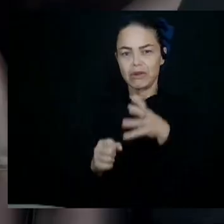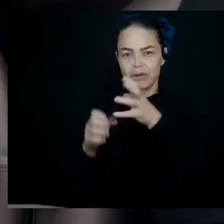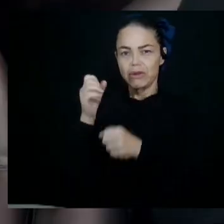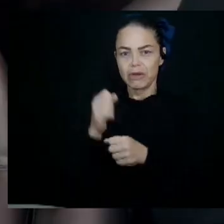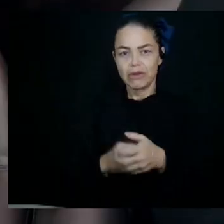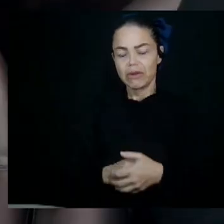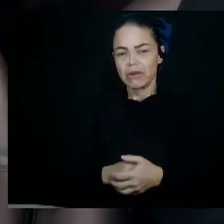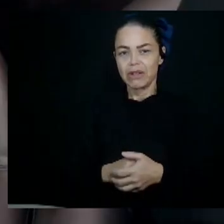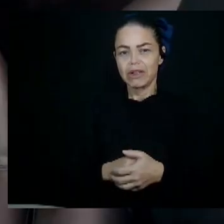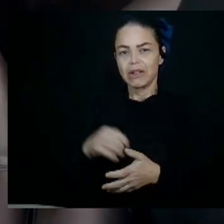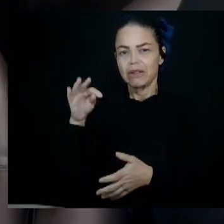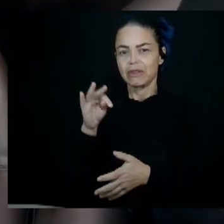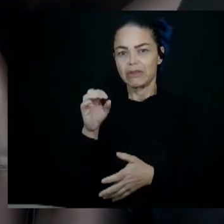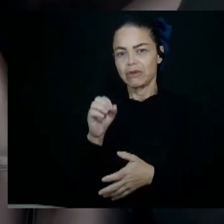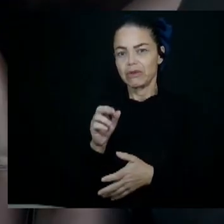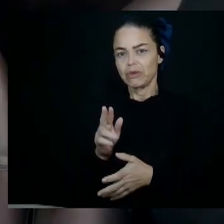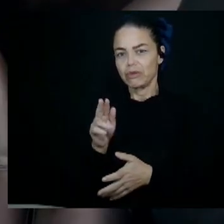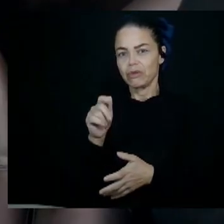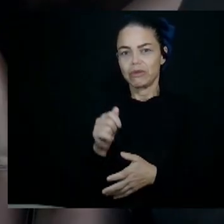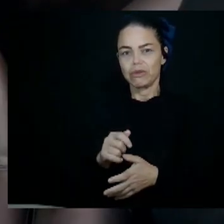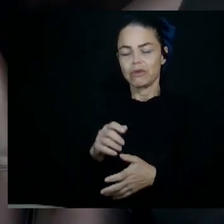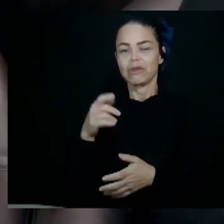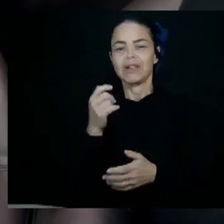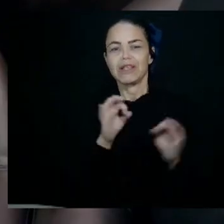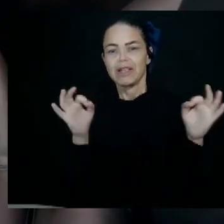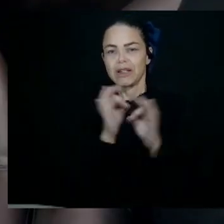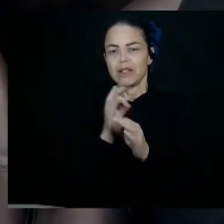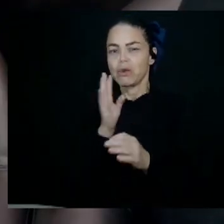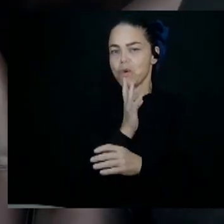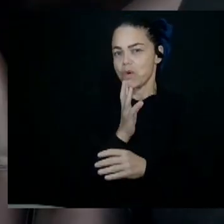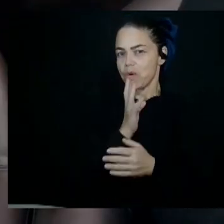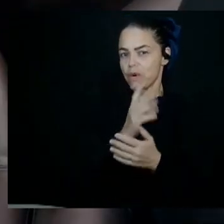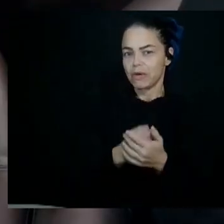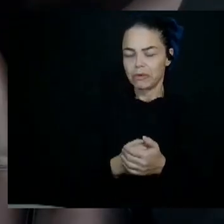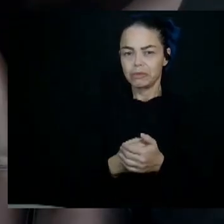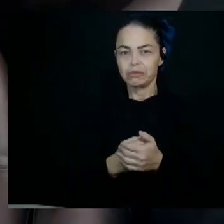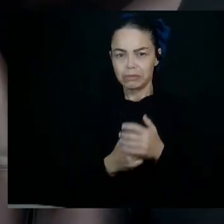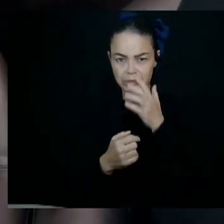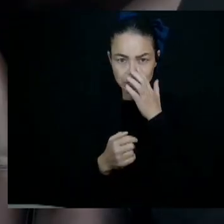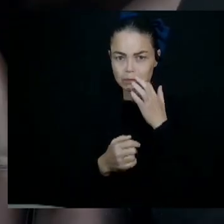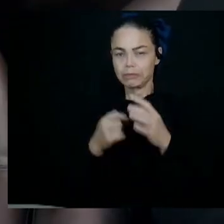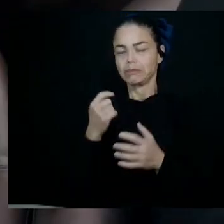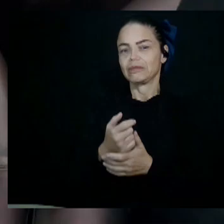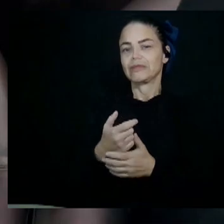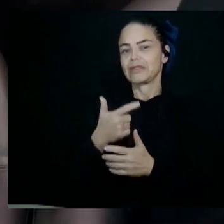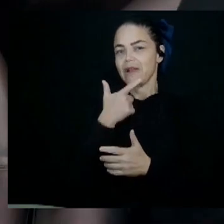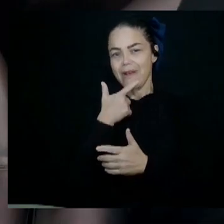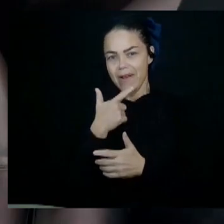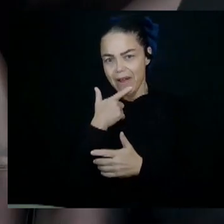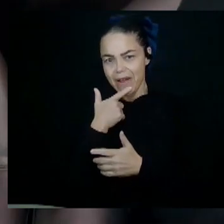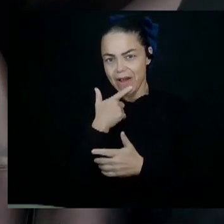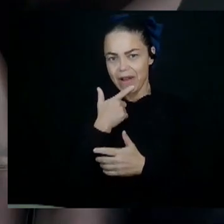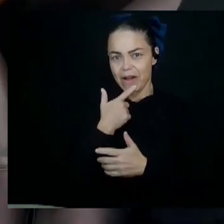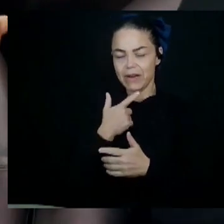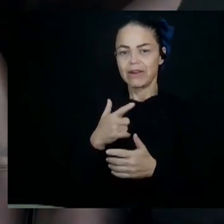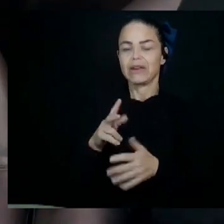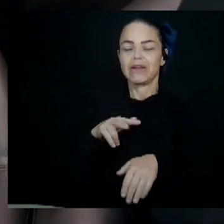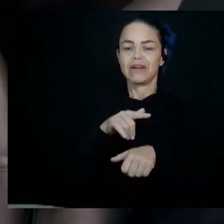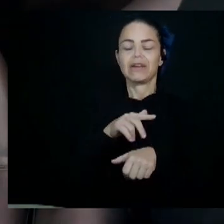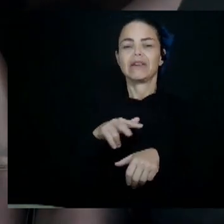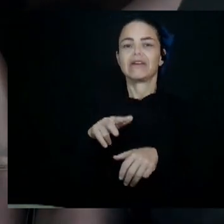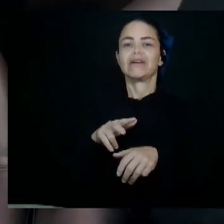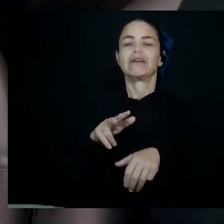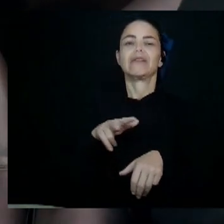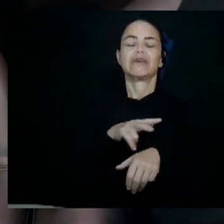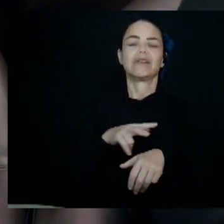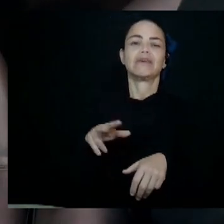tofu, ninguém nem conhece. Olha que interessante. E aí, quando eu falei que era um queijo de origem vegetal, que deriva da